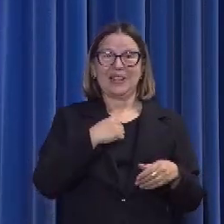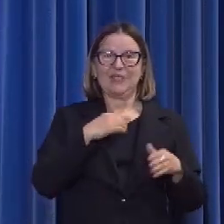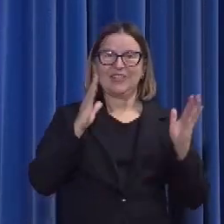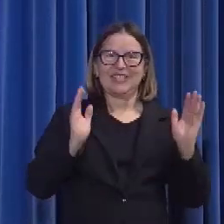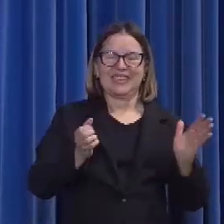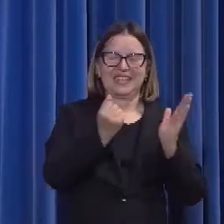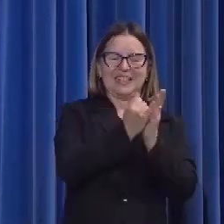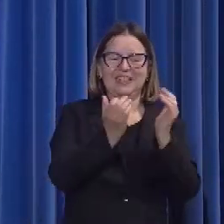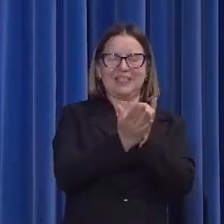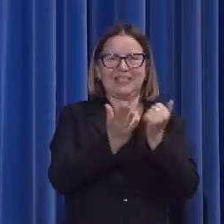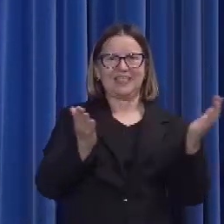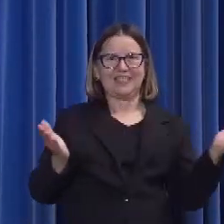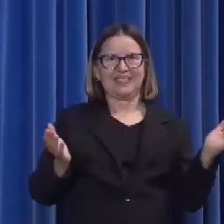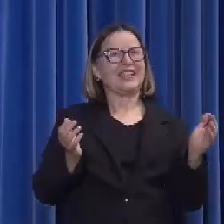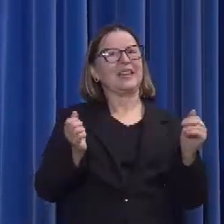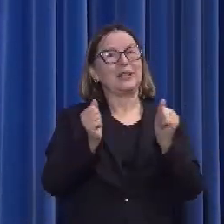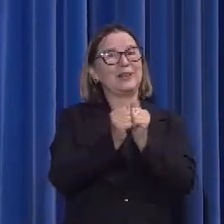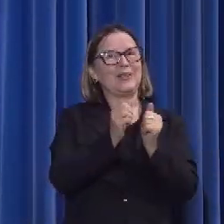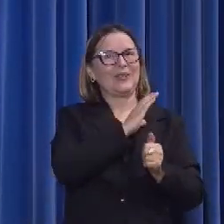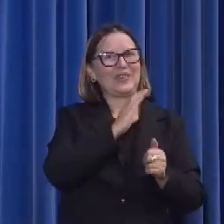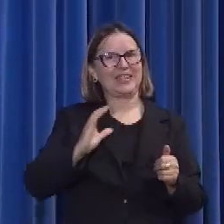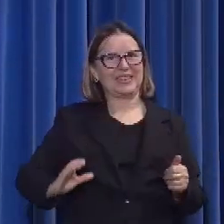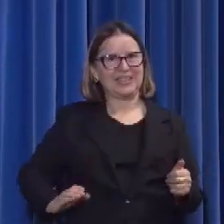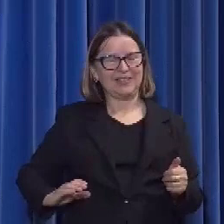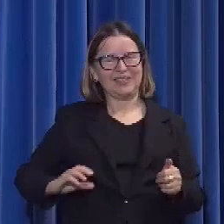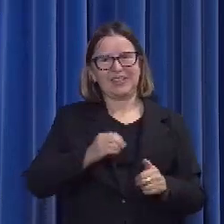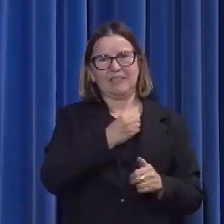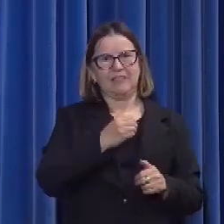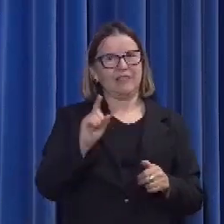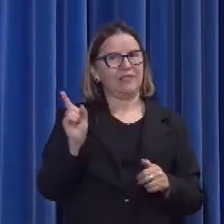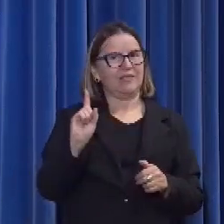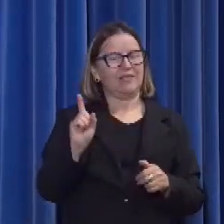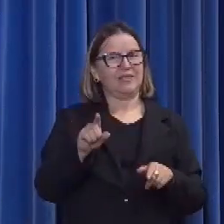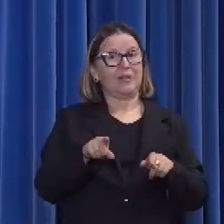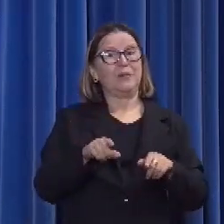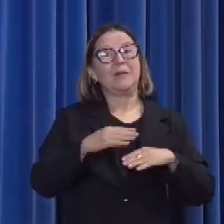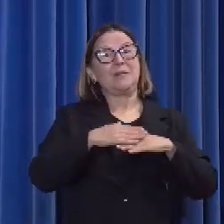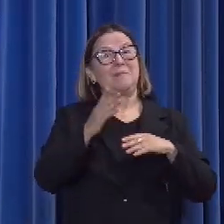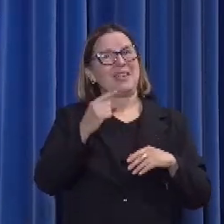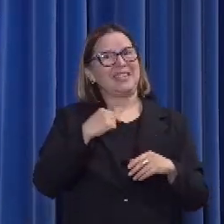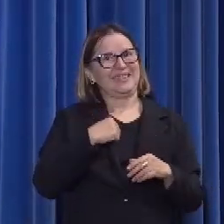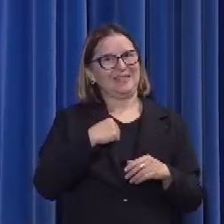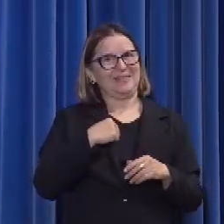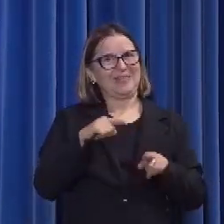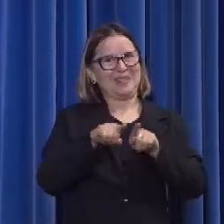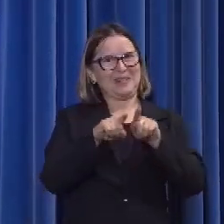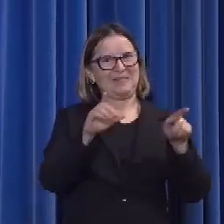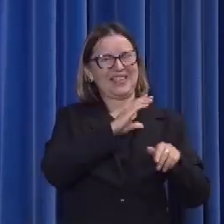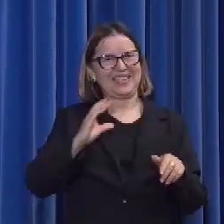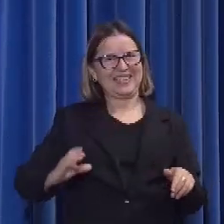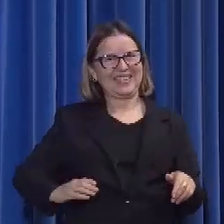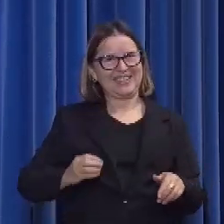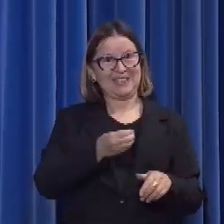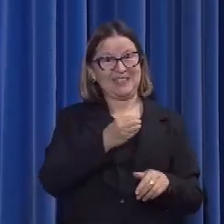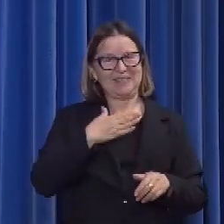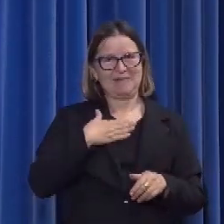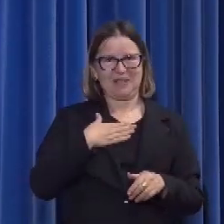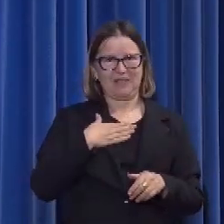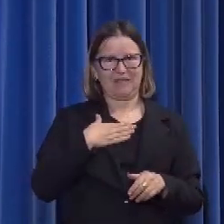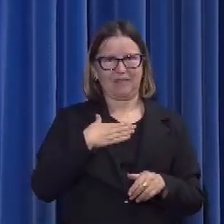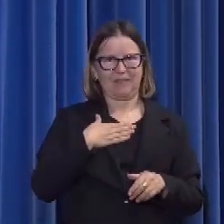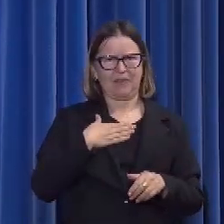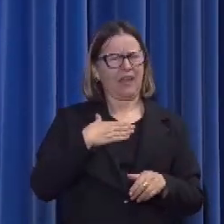vive em mim. Isso é regeneração, isso é novo nascimento. Não pense que porque você vem todo